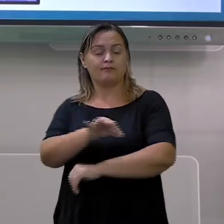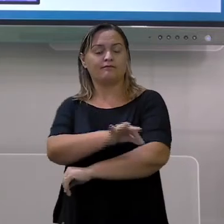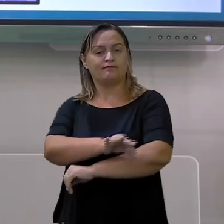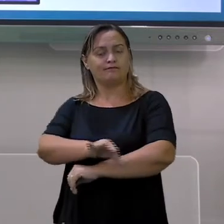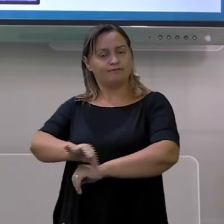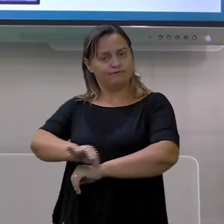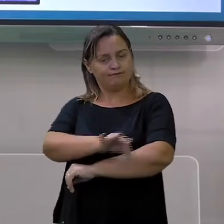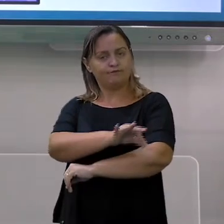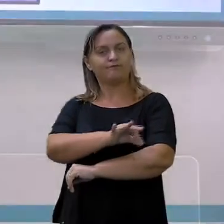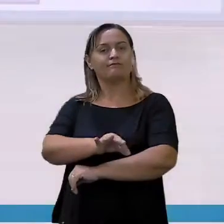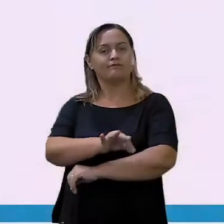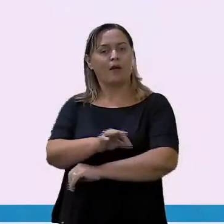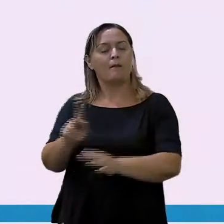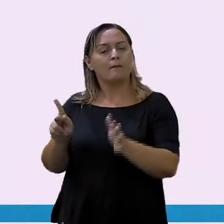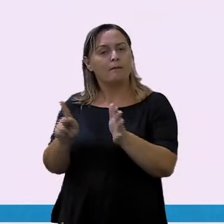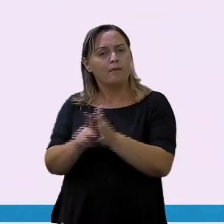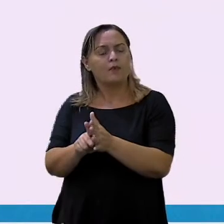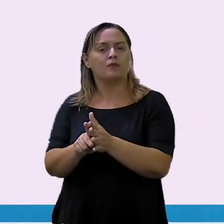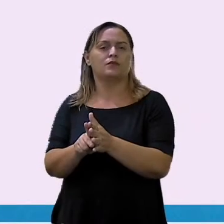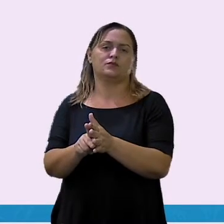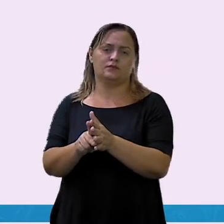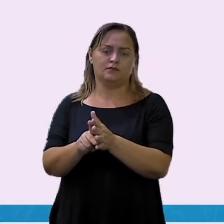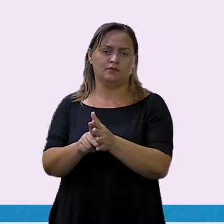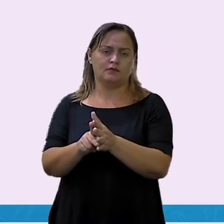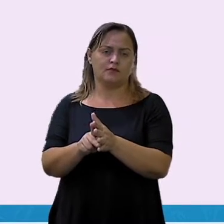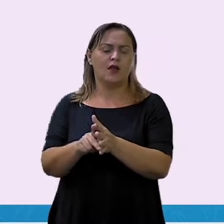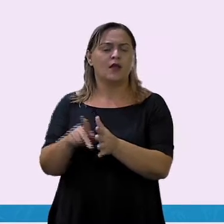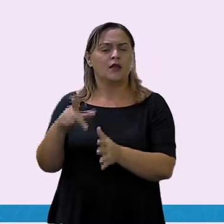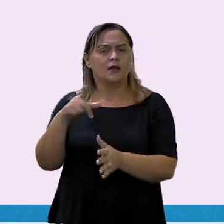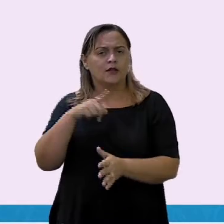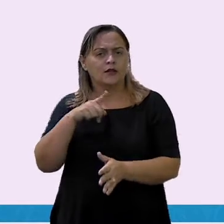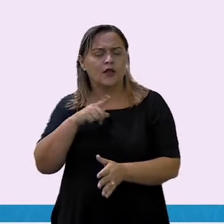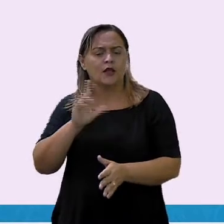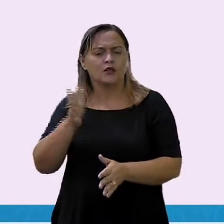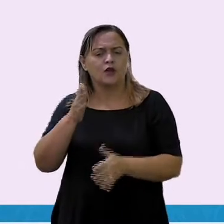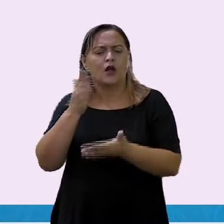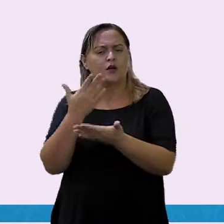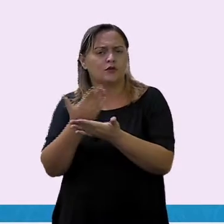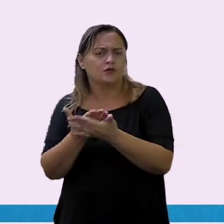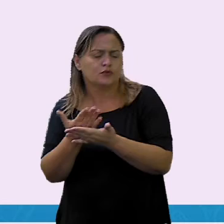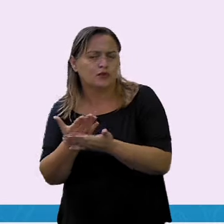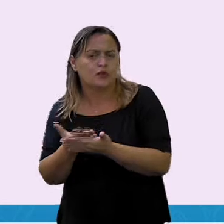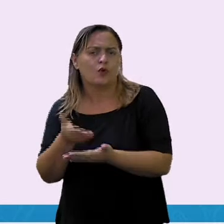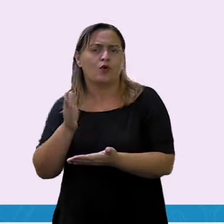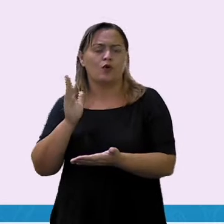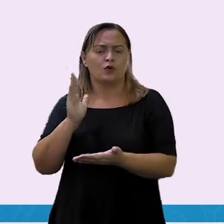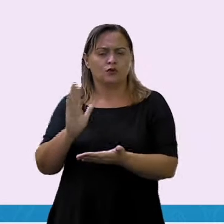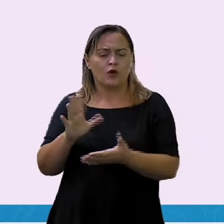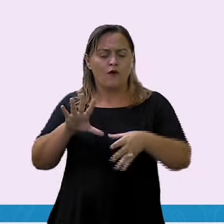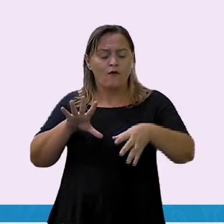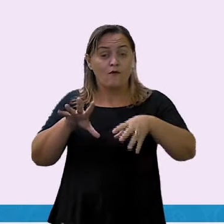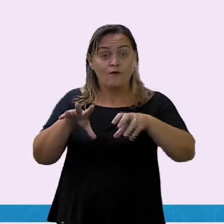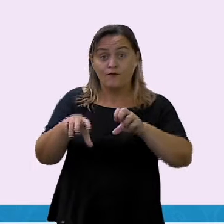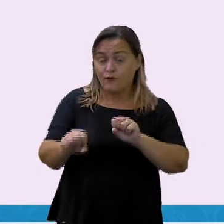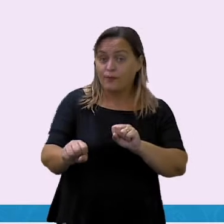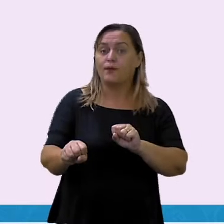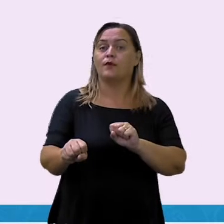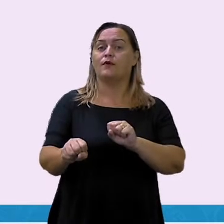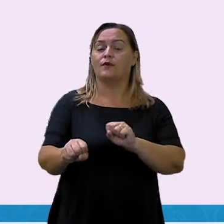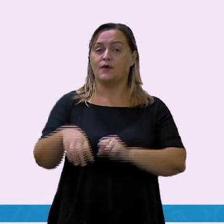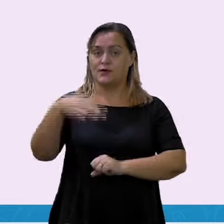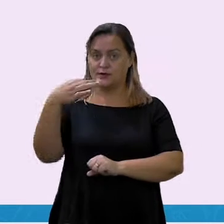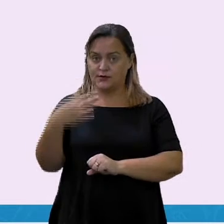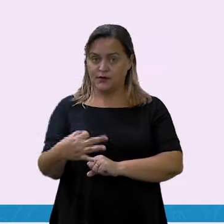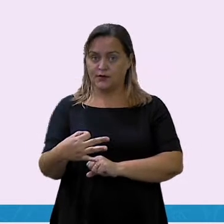o profissional legalmente habilitado para o exercício da arquitetura. O que significa isso? Ele estudou, ele